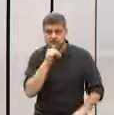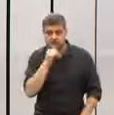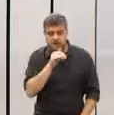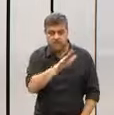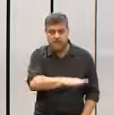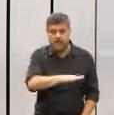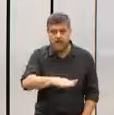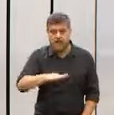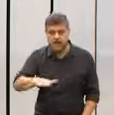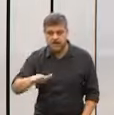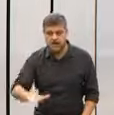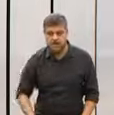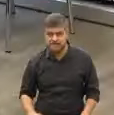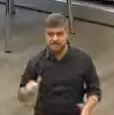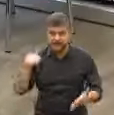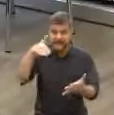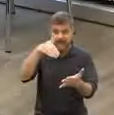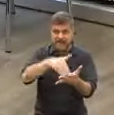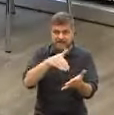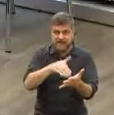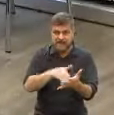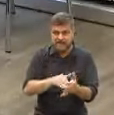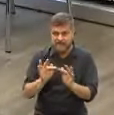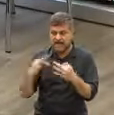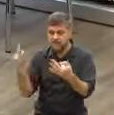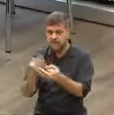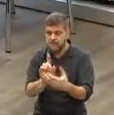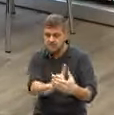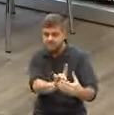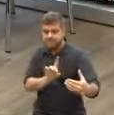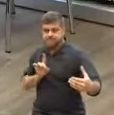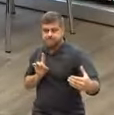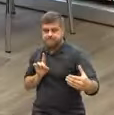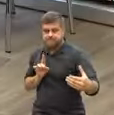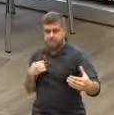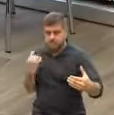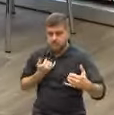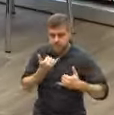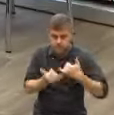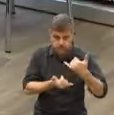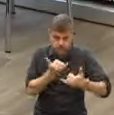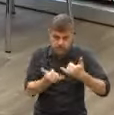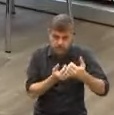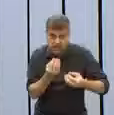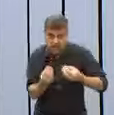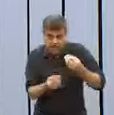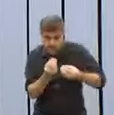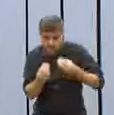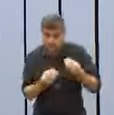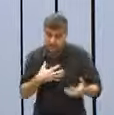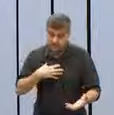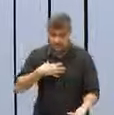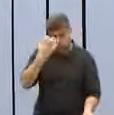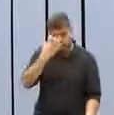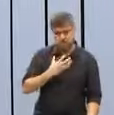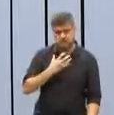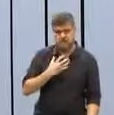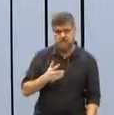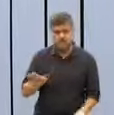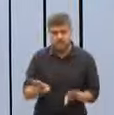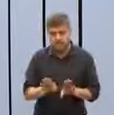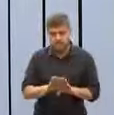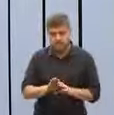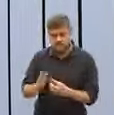exemplo, aquela criança não chegue ao último estágio, que é a retirada da família. Exatamente. A gente brinca, falando bem sério,